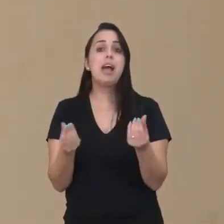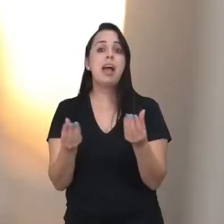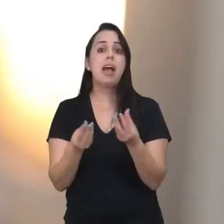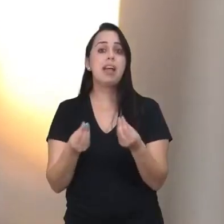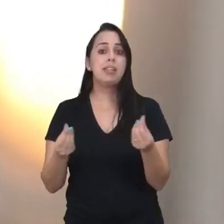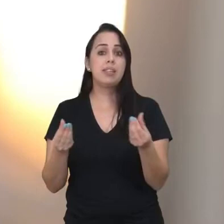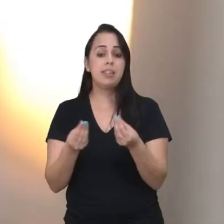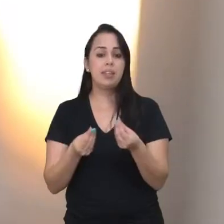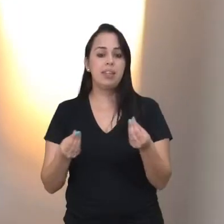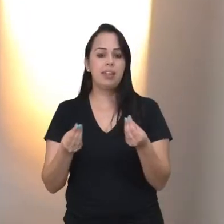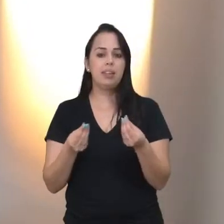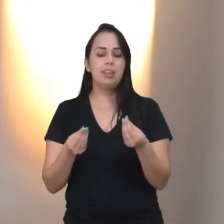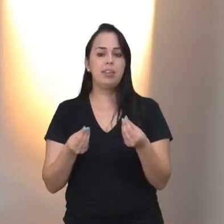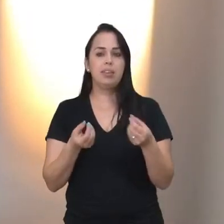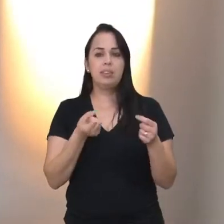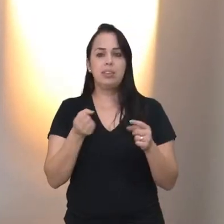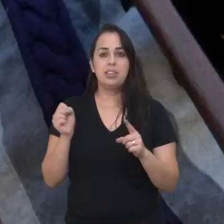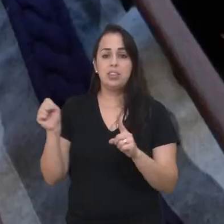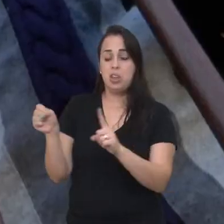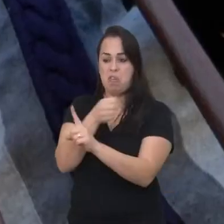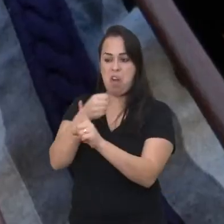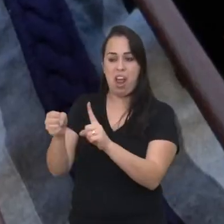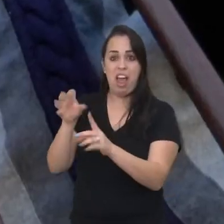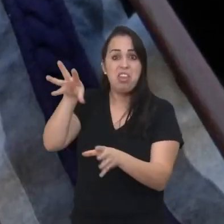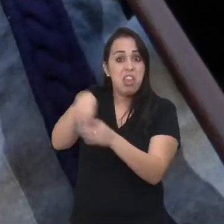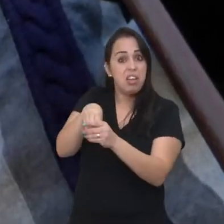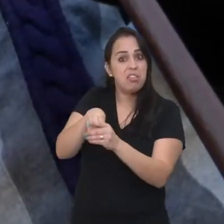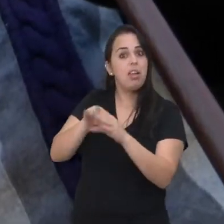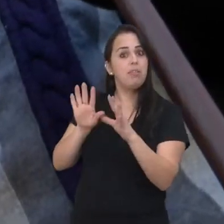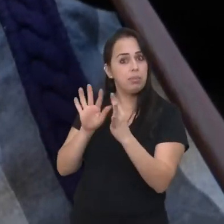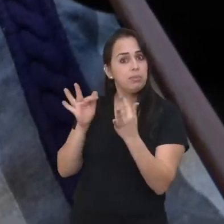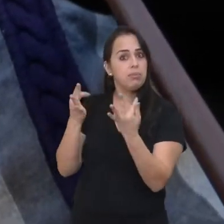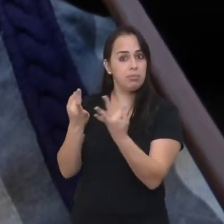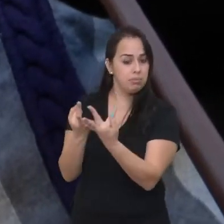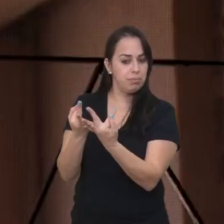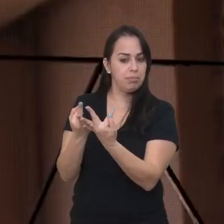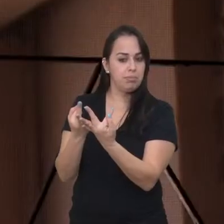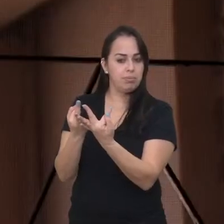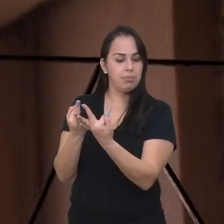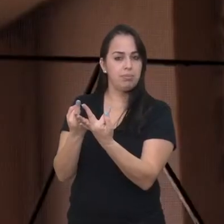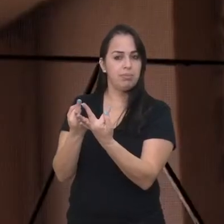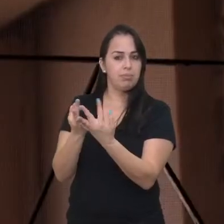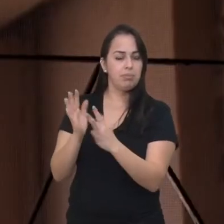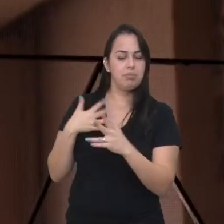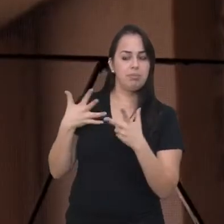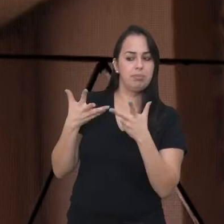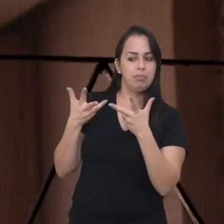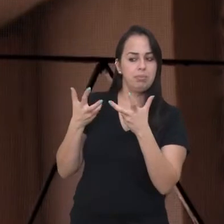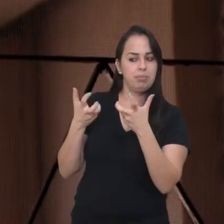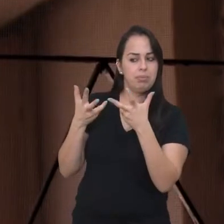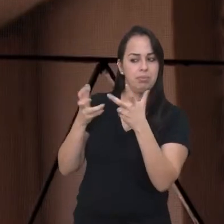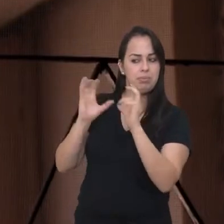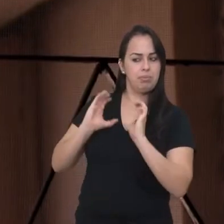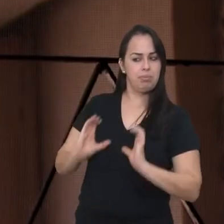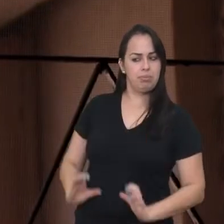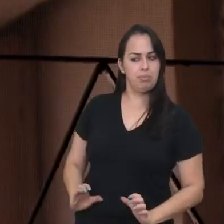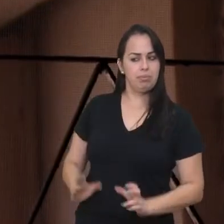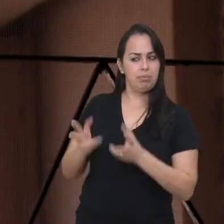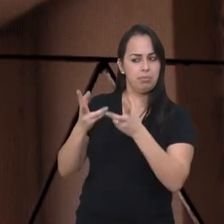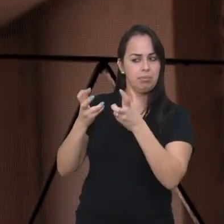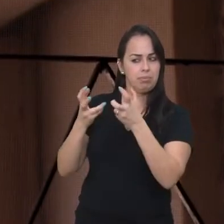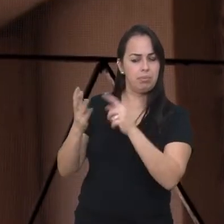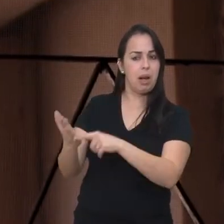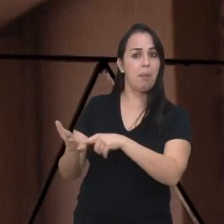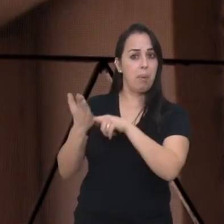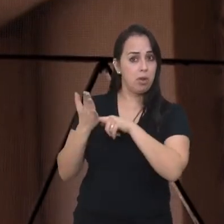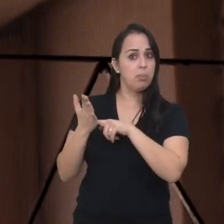sensível, já que na maior parte dos casos a violência acontece dentro de casa. Ainda assim, alguns sinais no comportamento